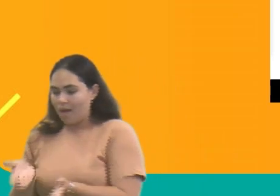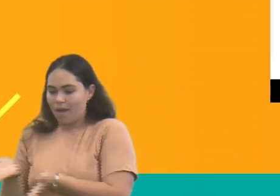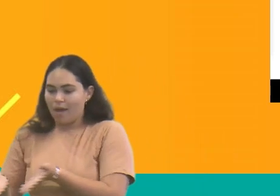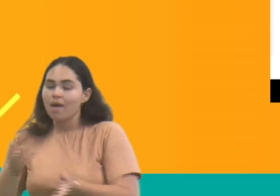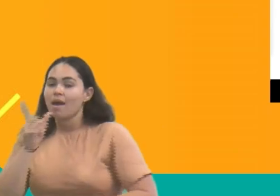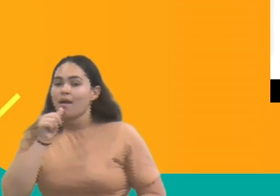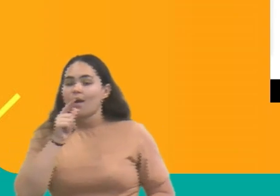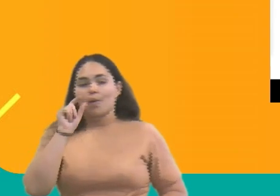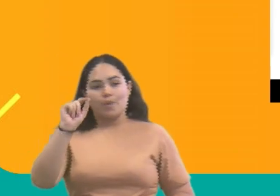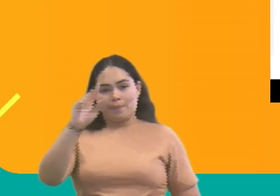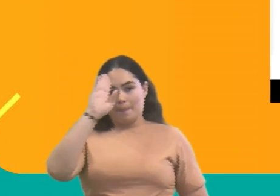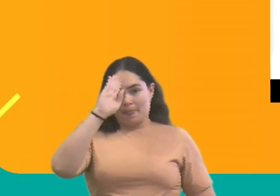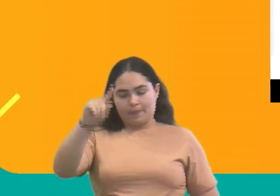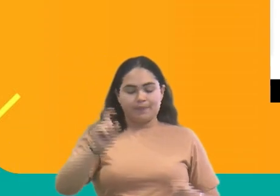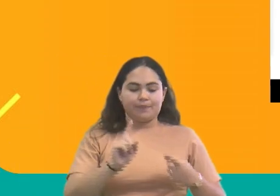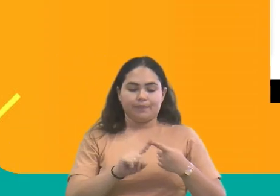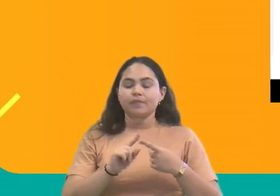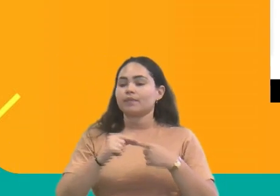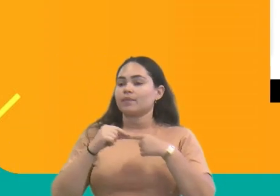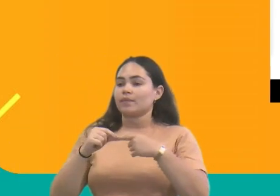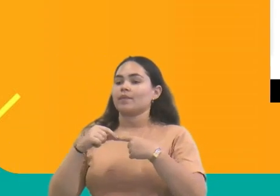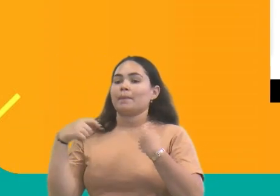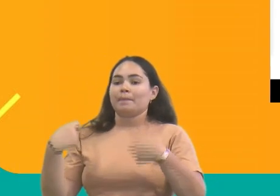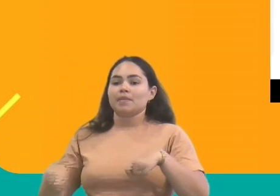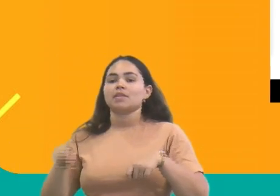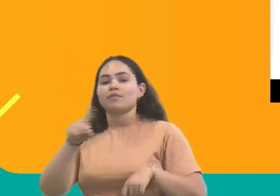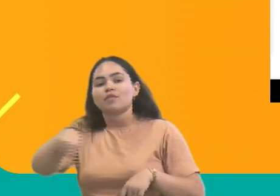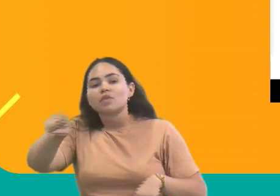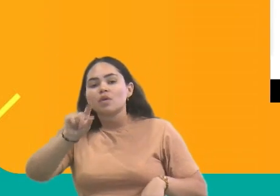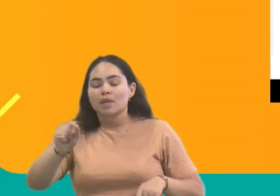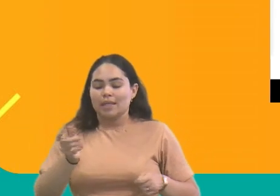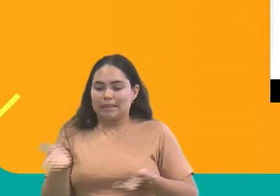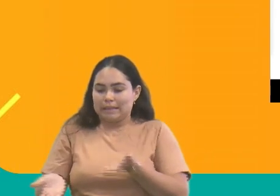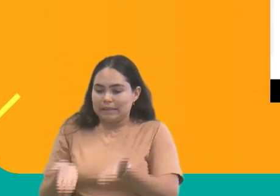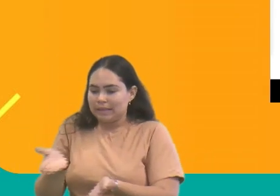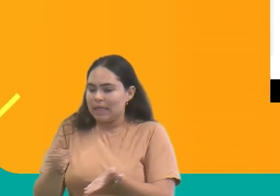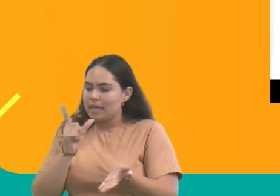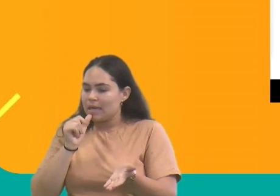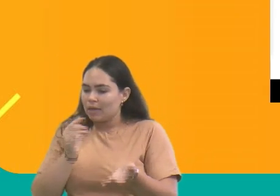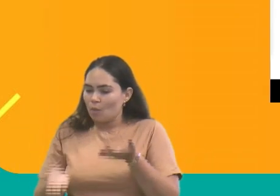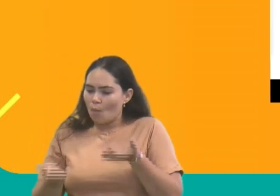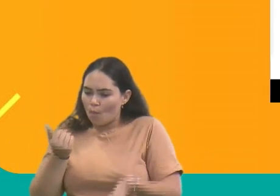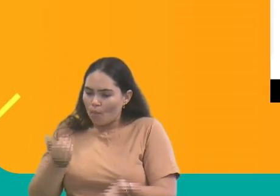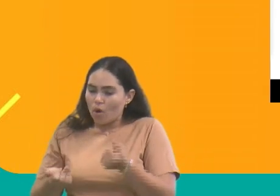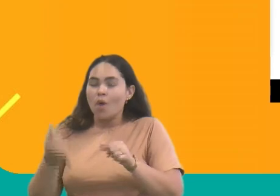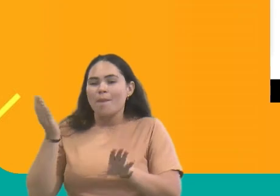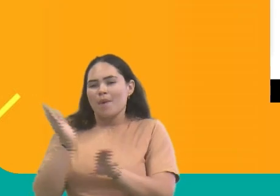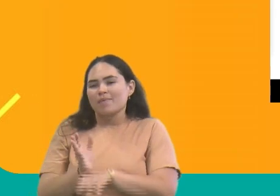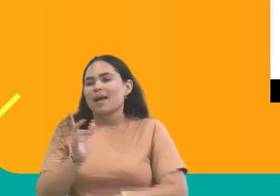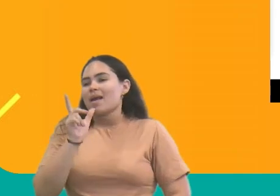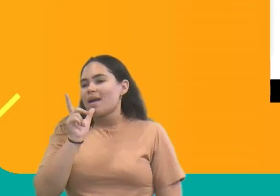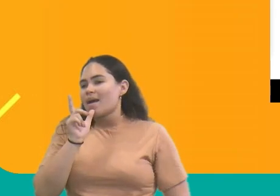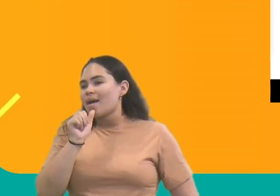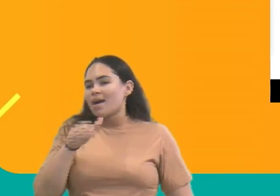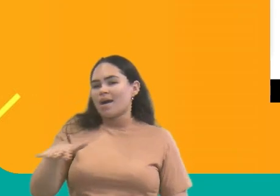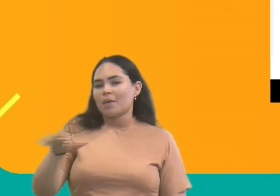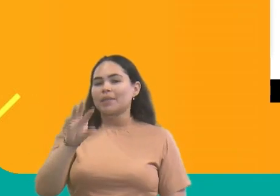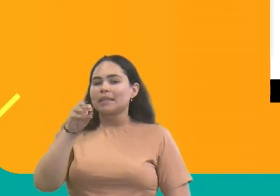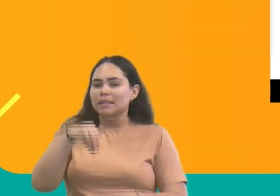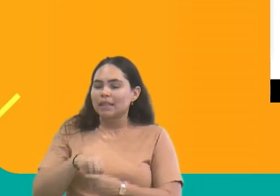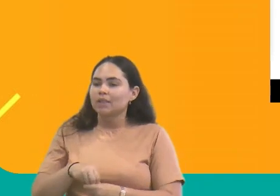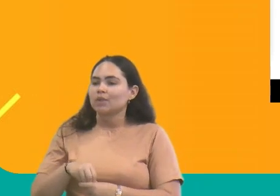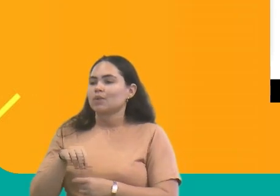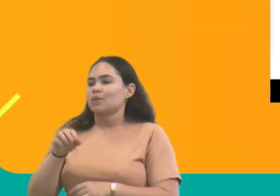Primeira delas. Existe uma necessidade de você tratar a água, porque a água no meio ambiente, ela tem organismos